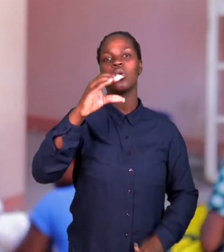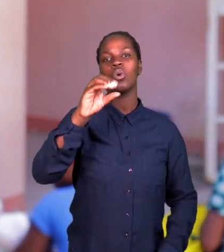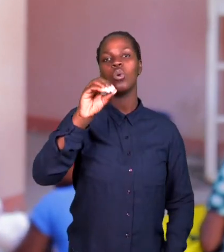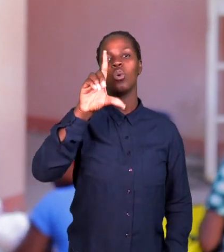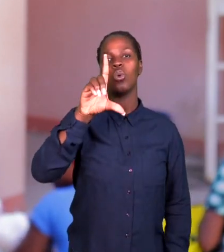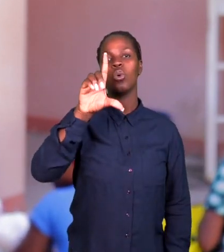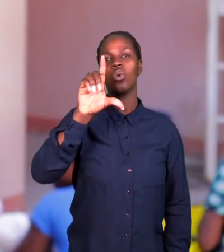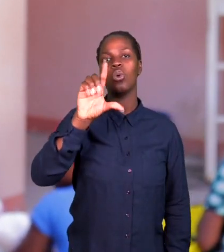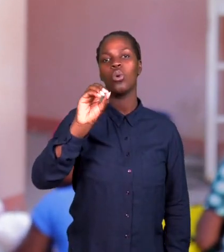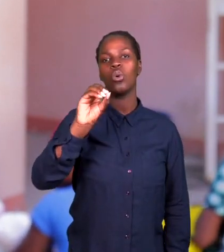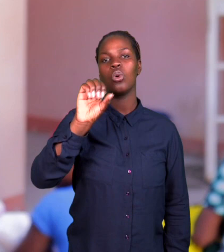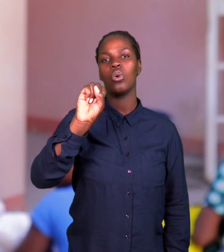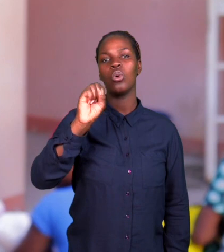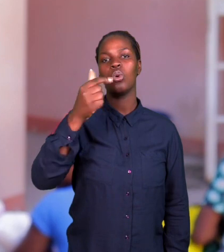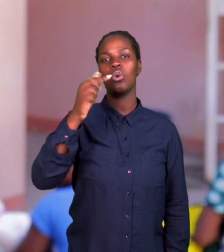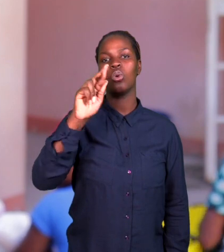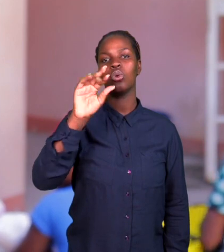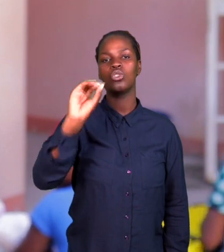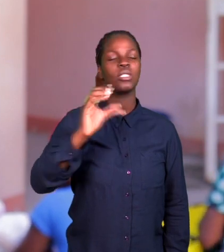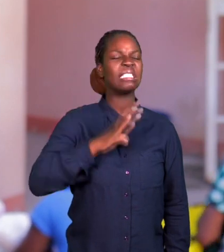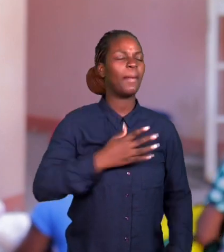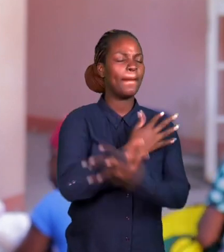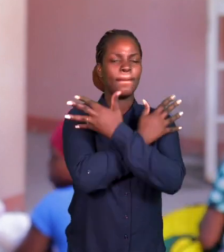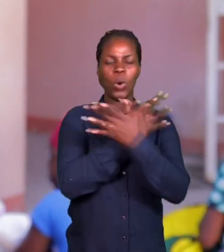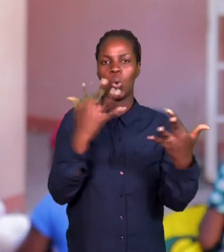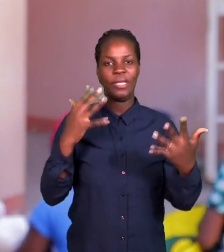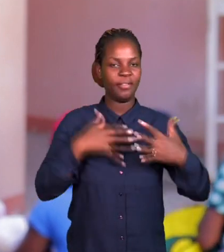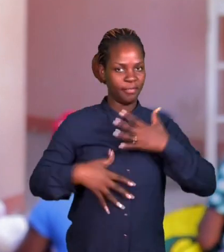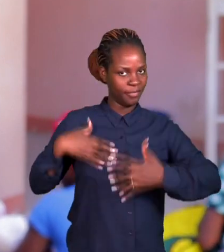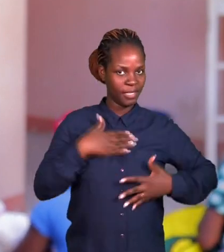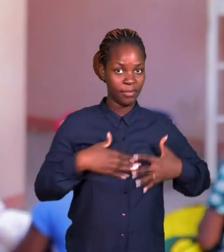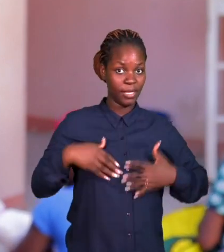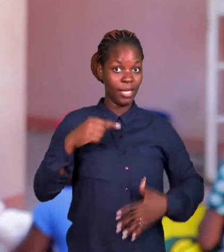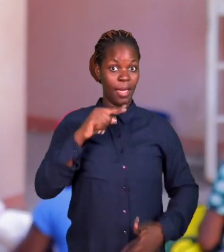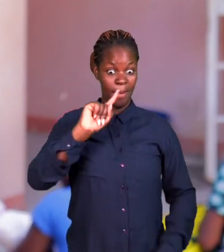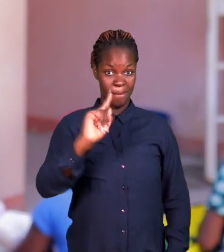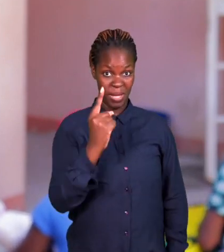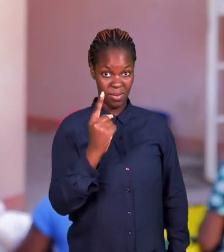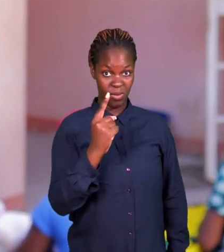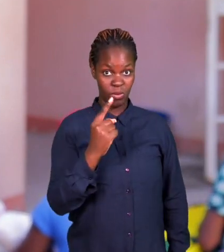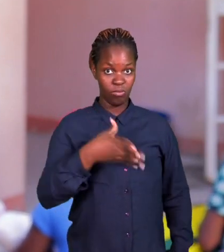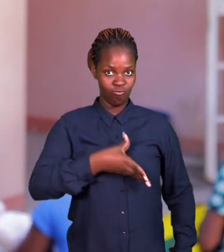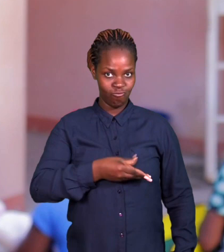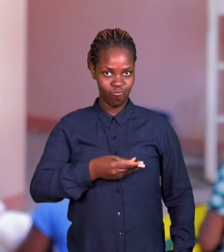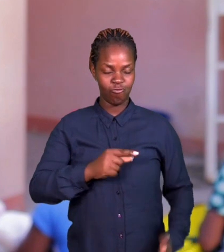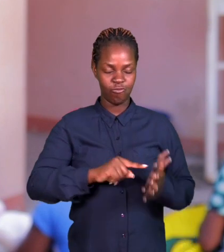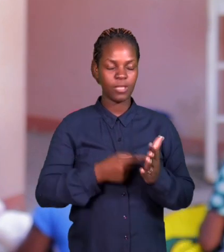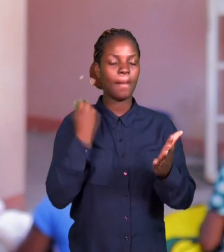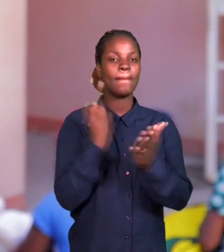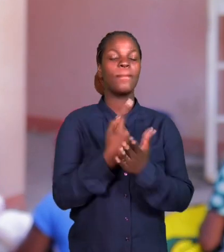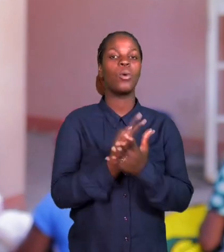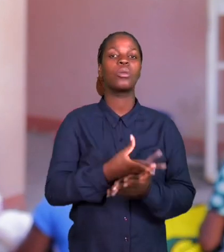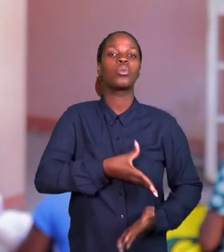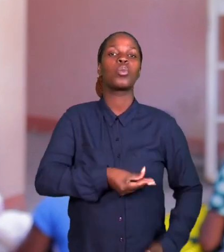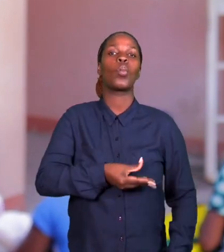mais rico em vitamina A, é mais rico em proteína, é mais rico em gordura. Então é muito importante esse leite ser fornecido sempre